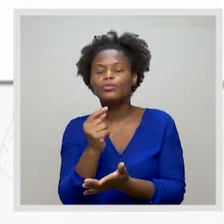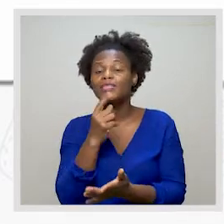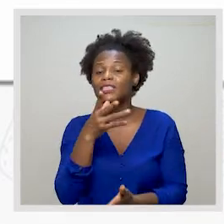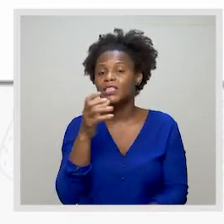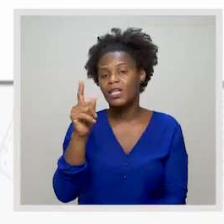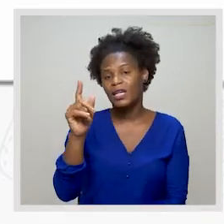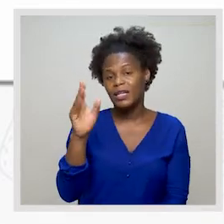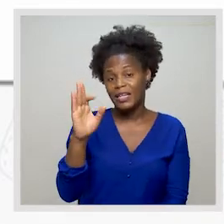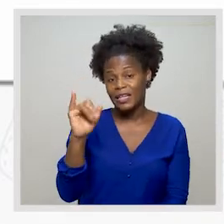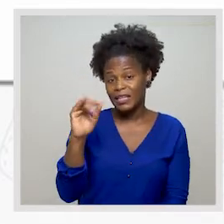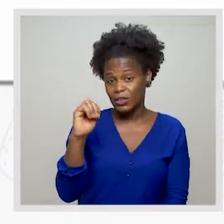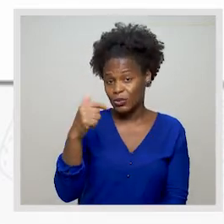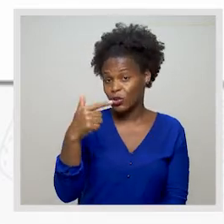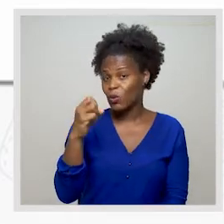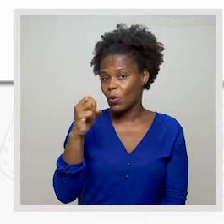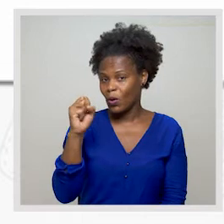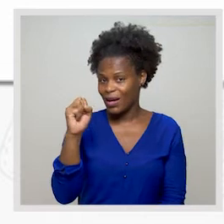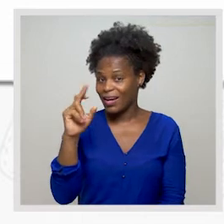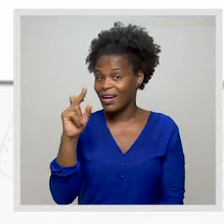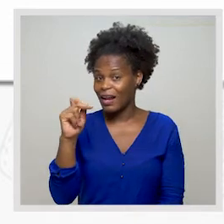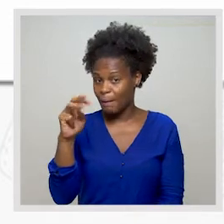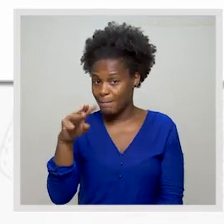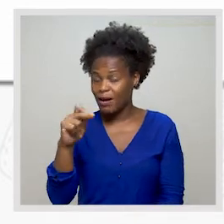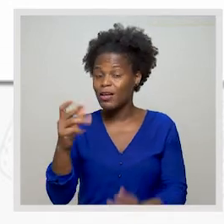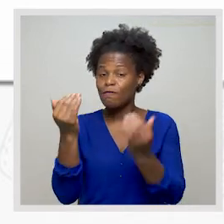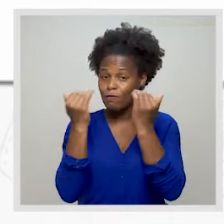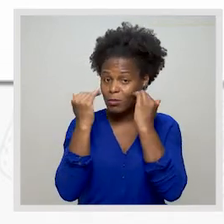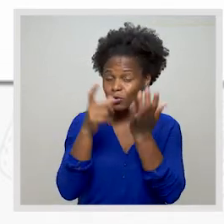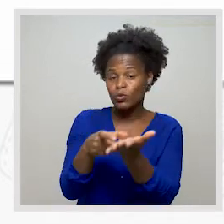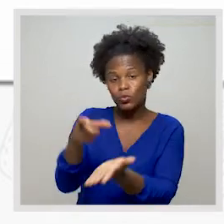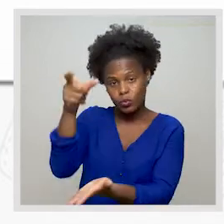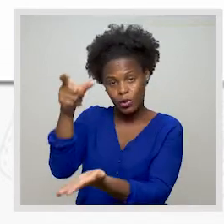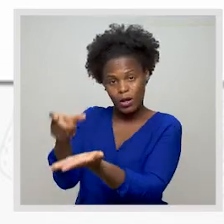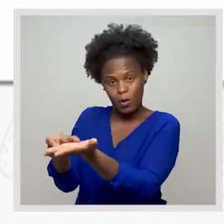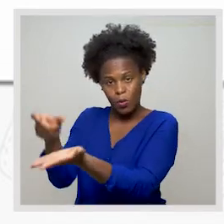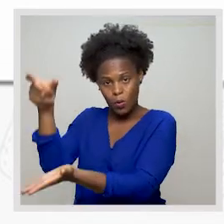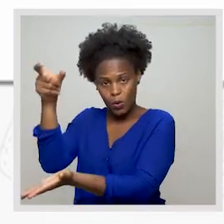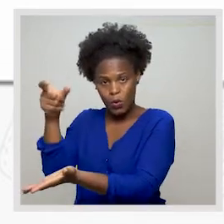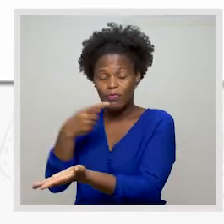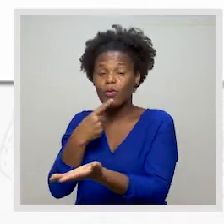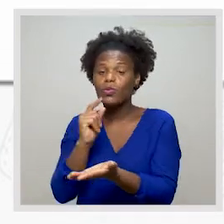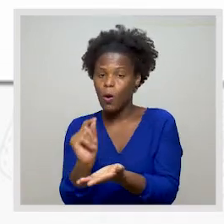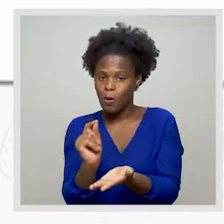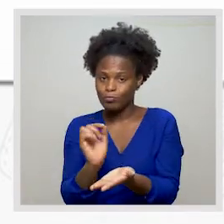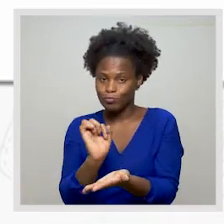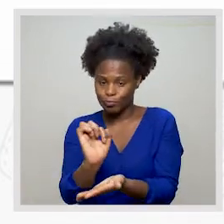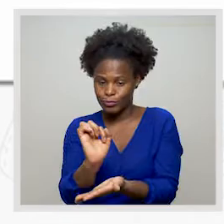utilizado é o histograma, ok? Histograma é o nome dado ao